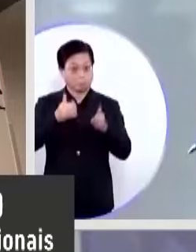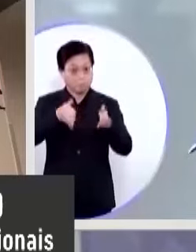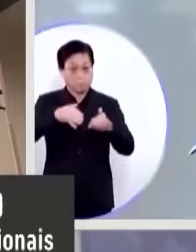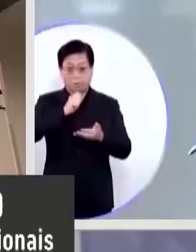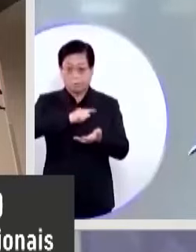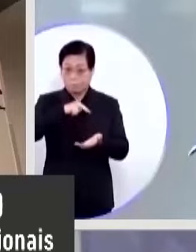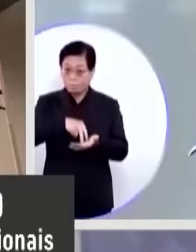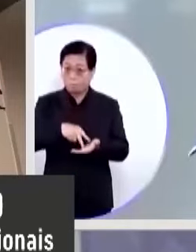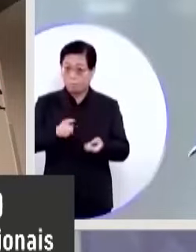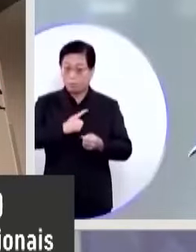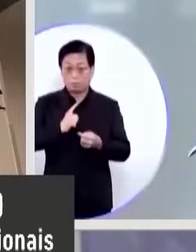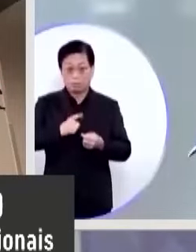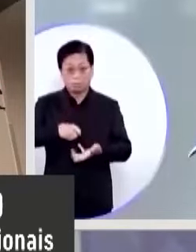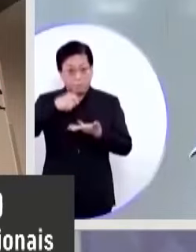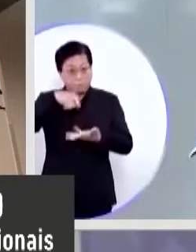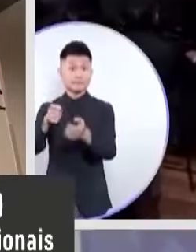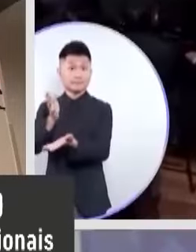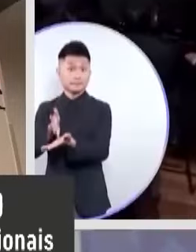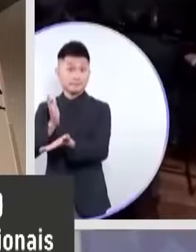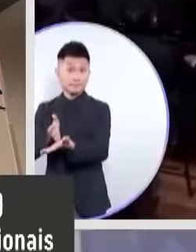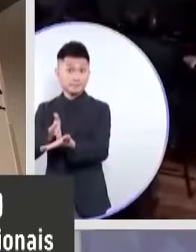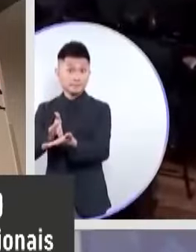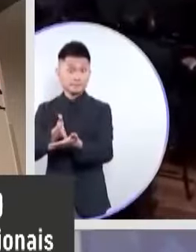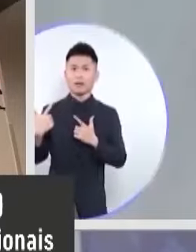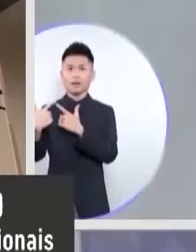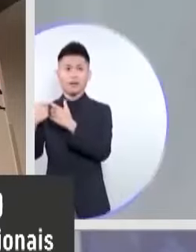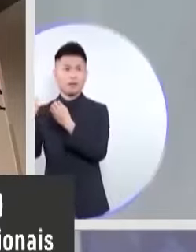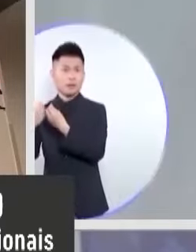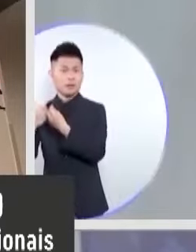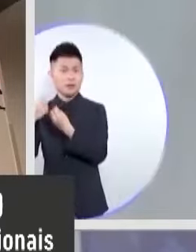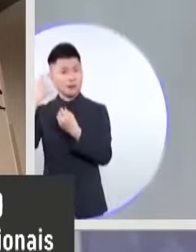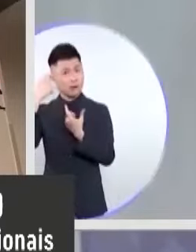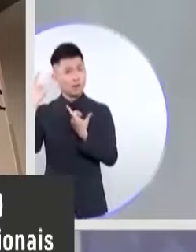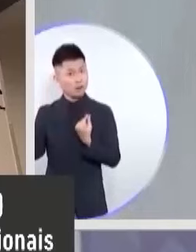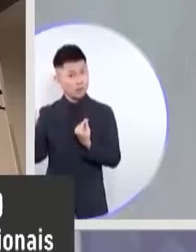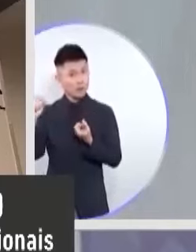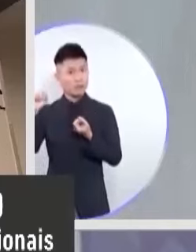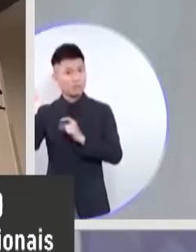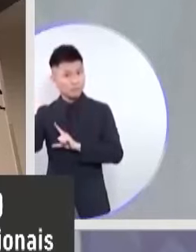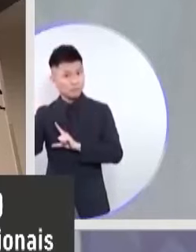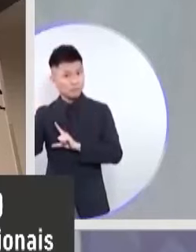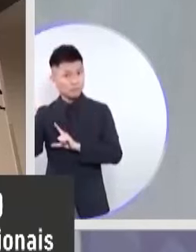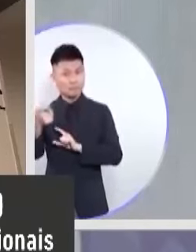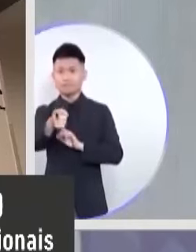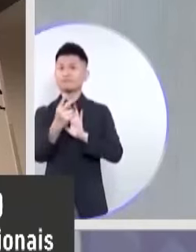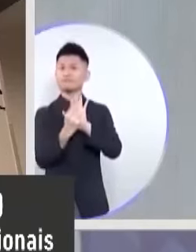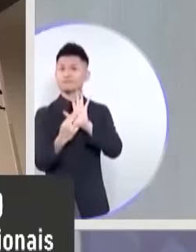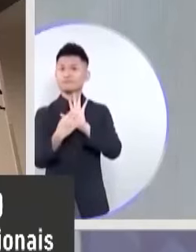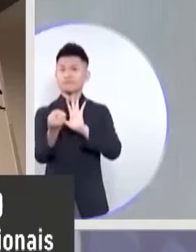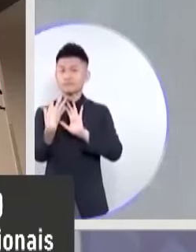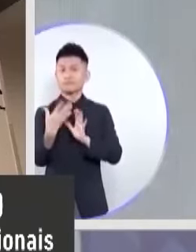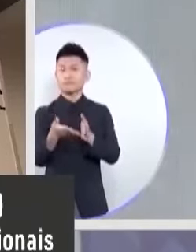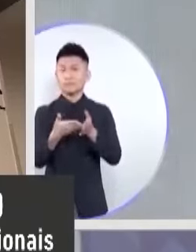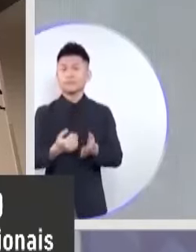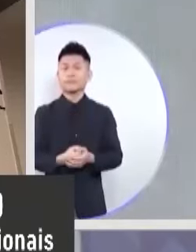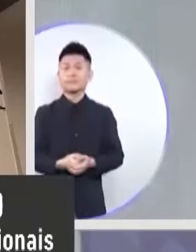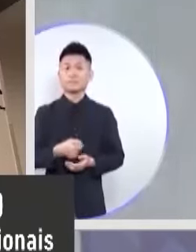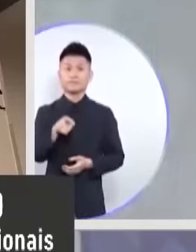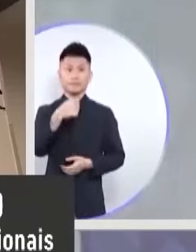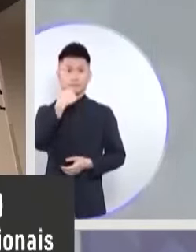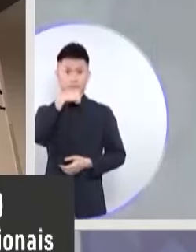mas o país tem que est pronto para isso né Por exemplo com relação a gastos eh com relação